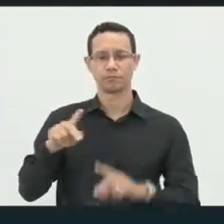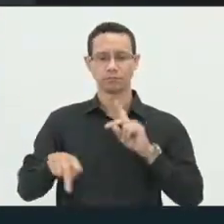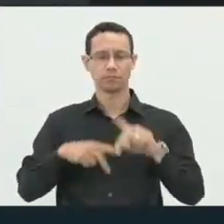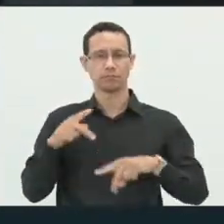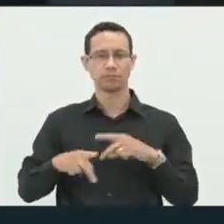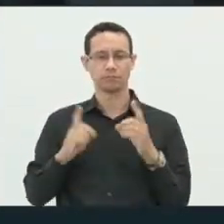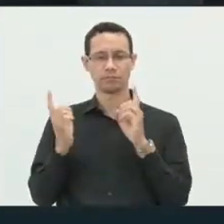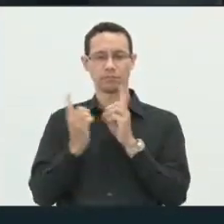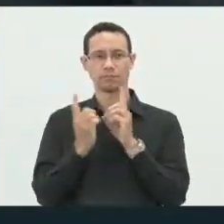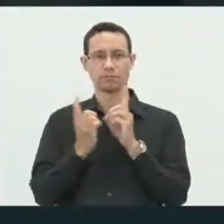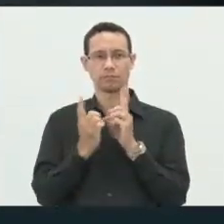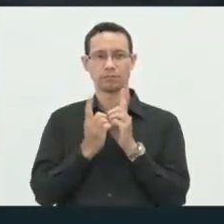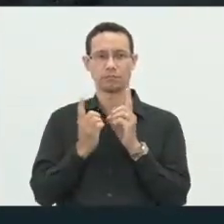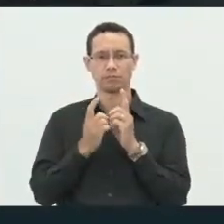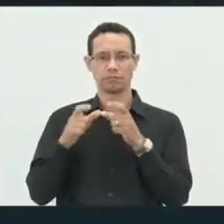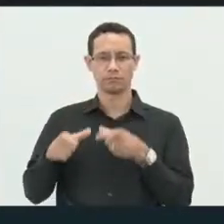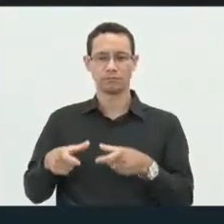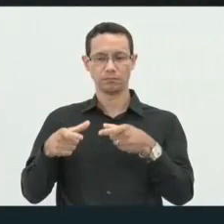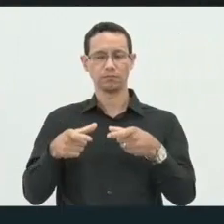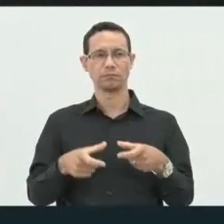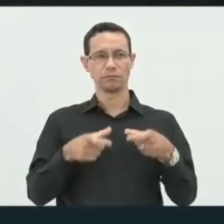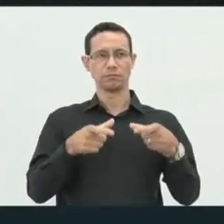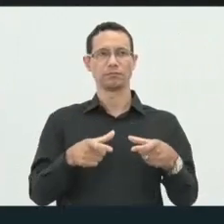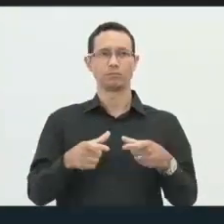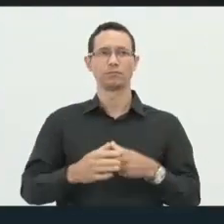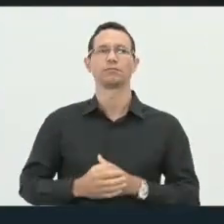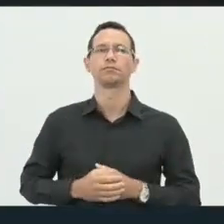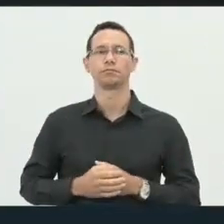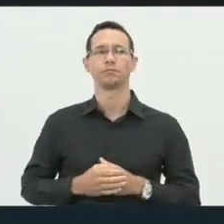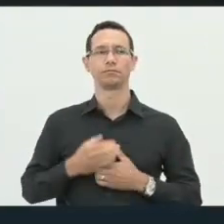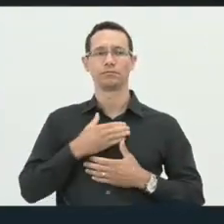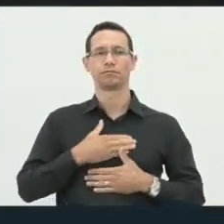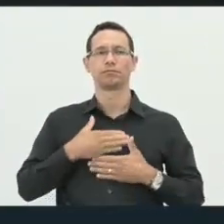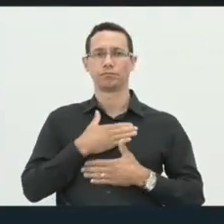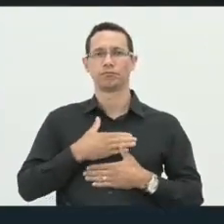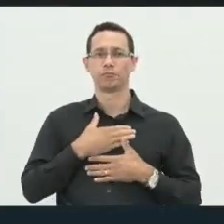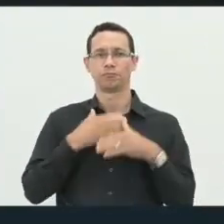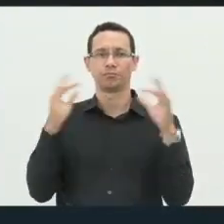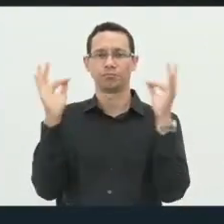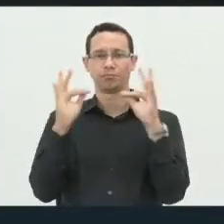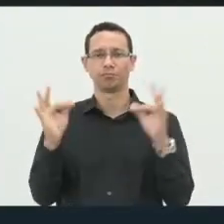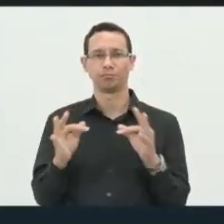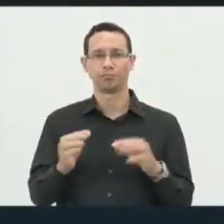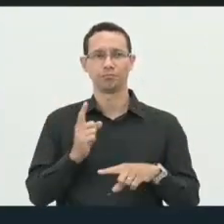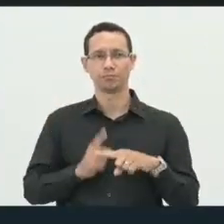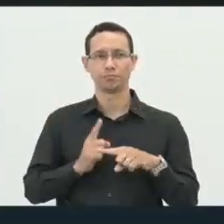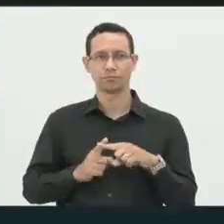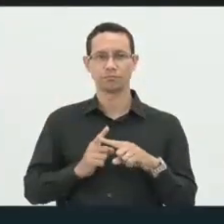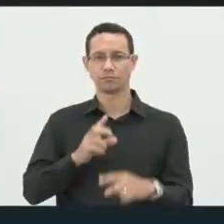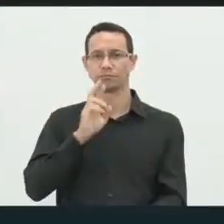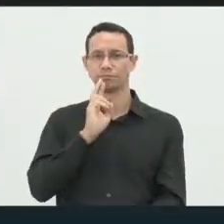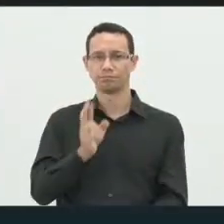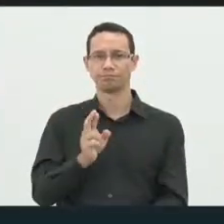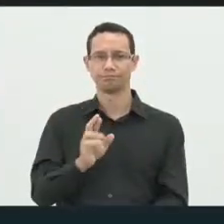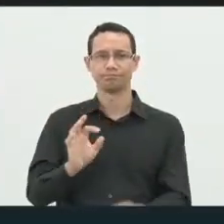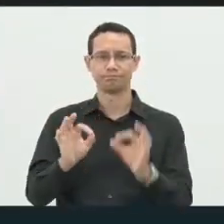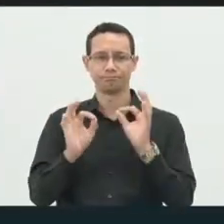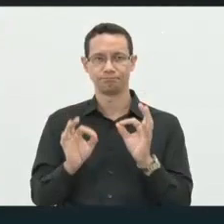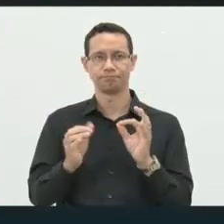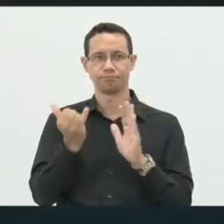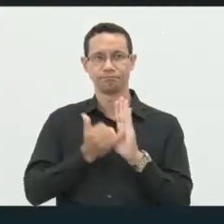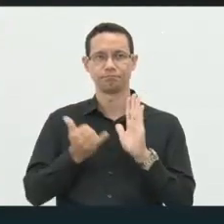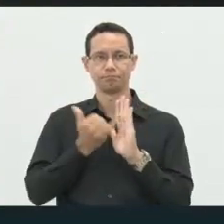está sendo atendida nessas unidades saúde estão felizes porque a resposta dos impostos